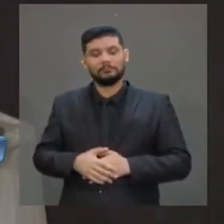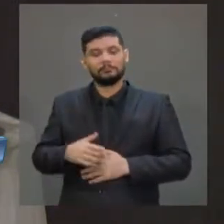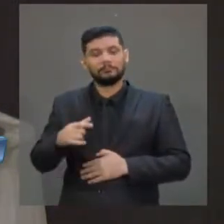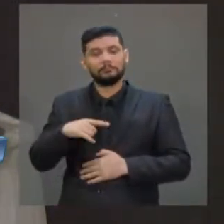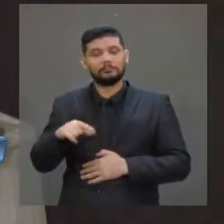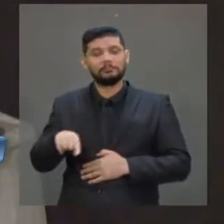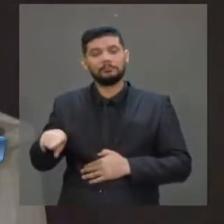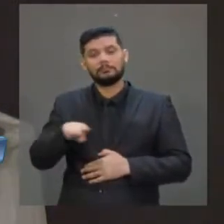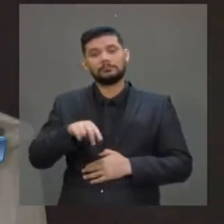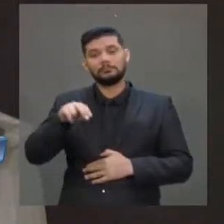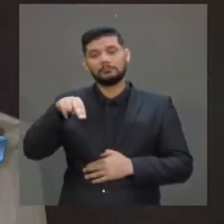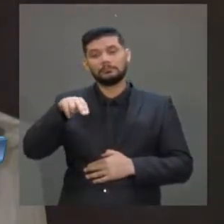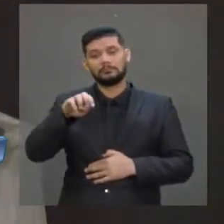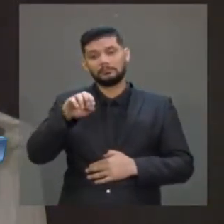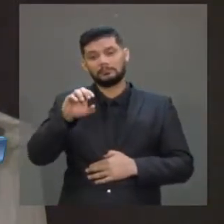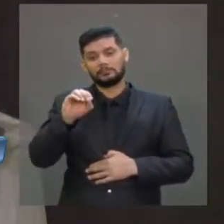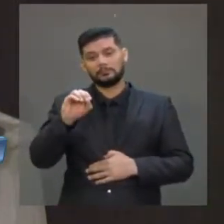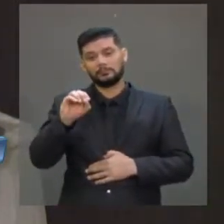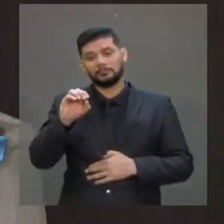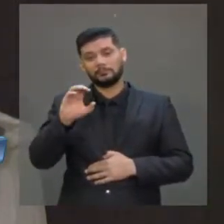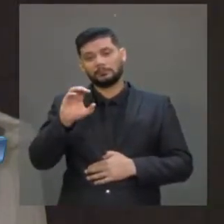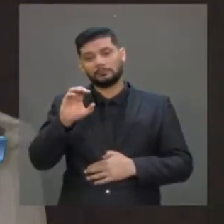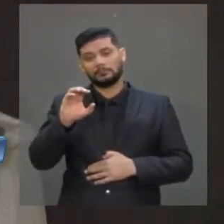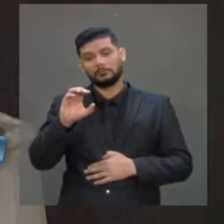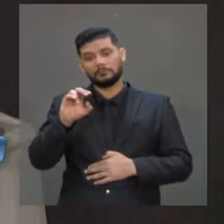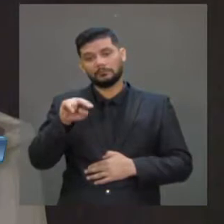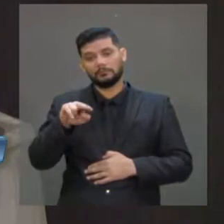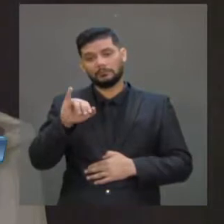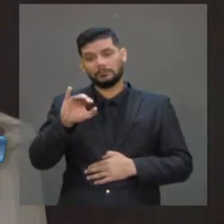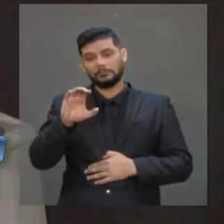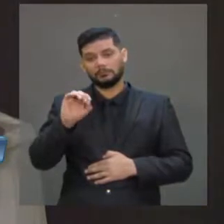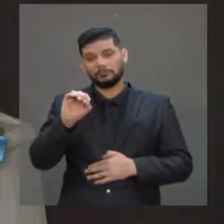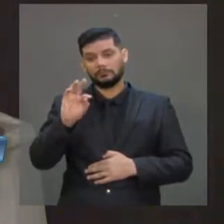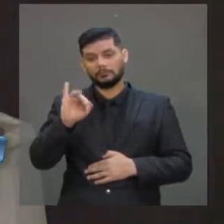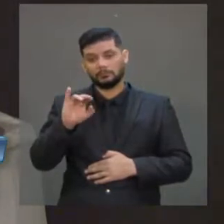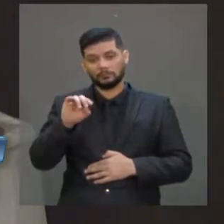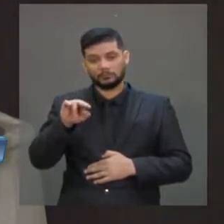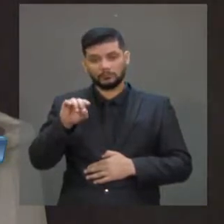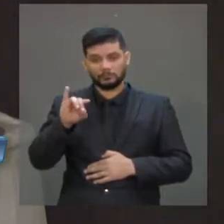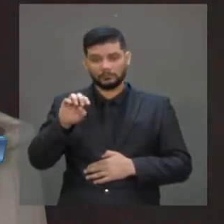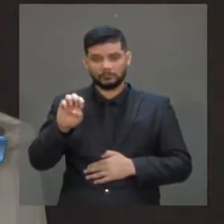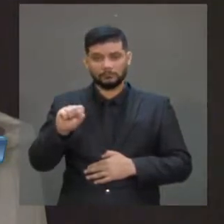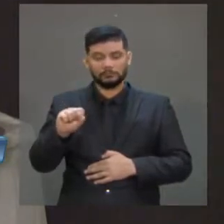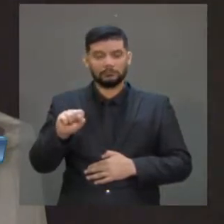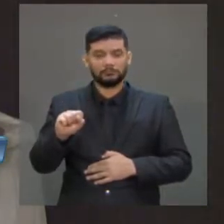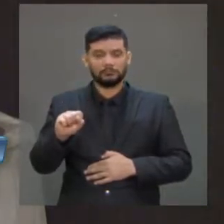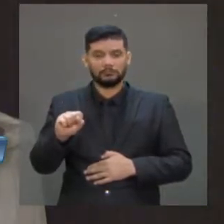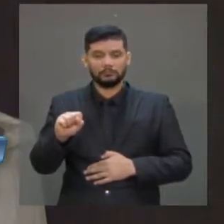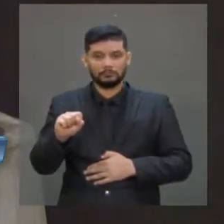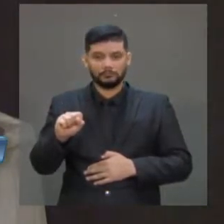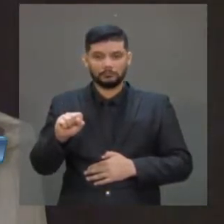de neonicotinoides. Vou tentar ser o mais simples e didático.